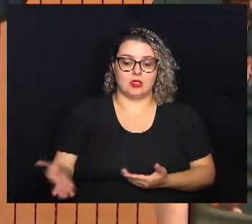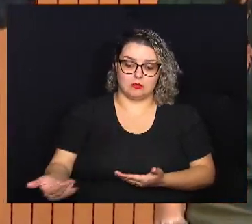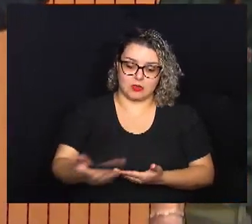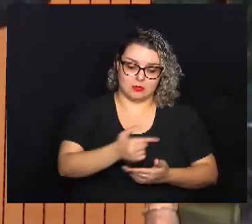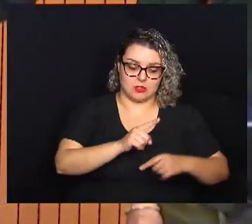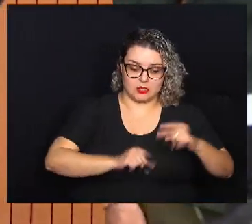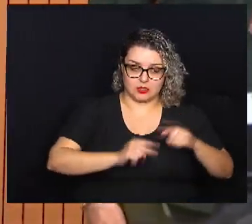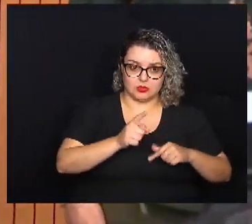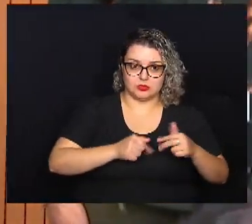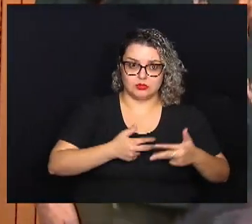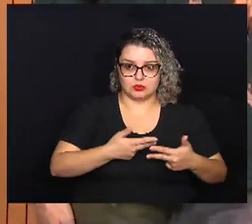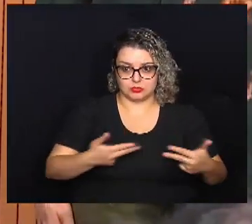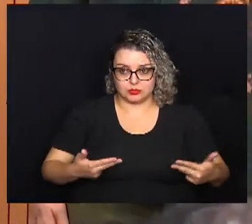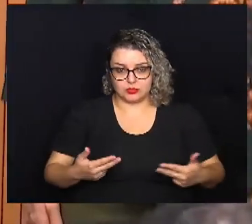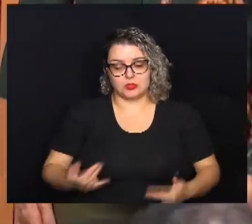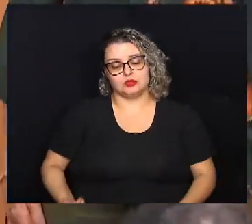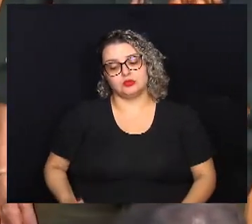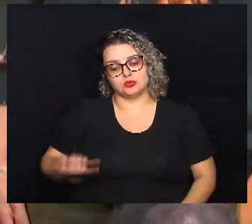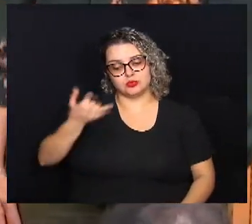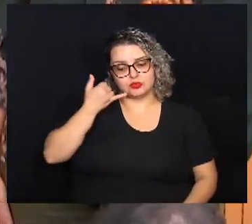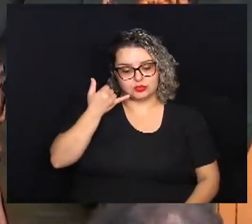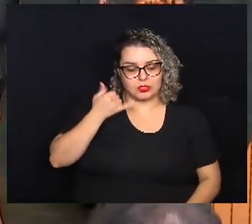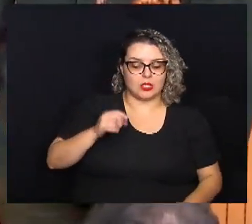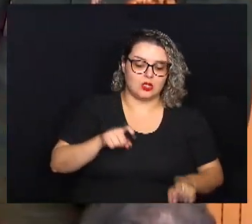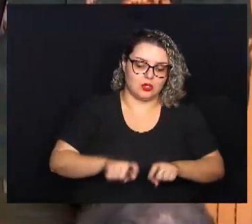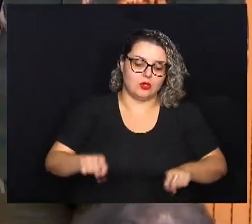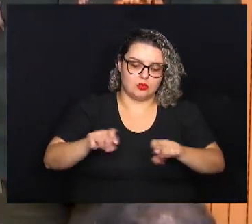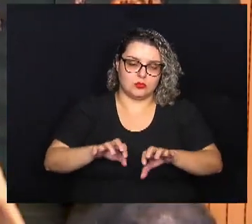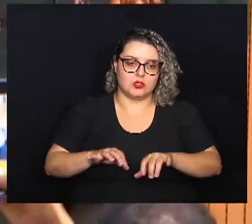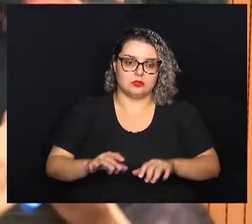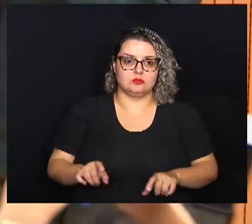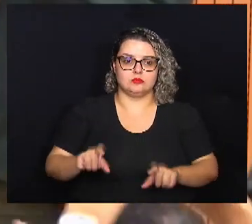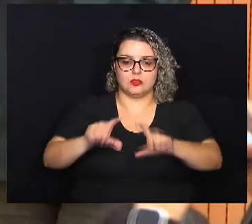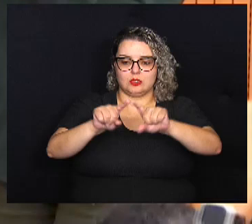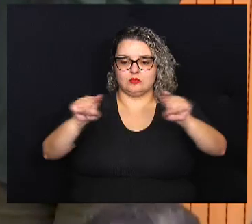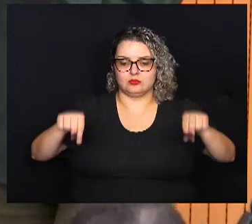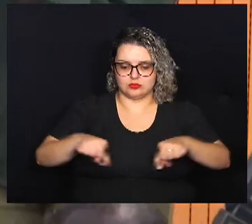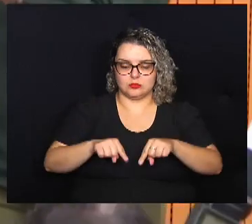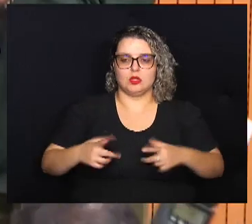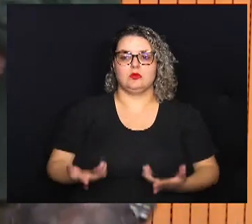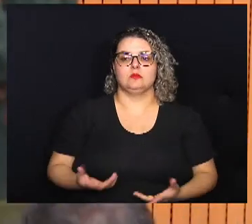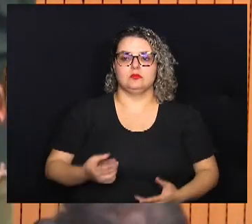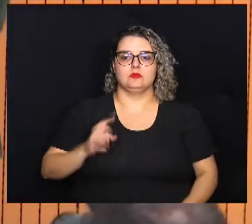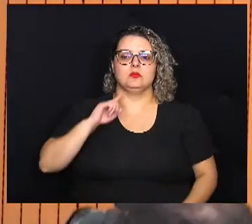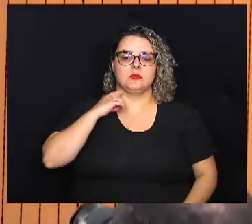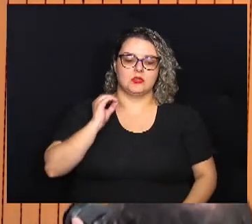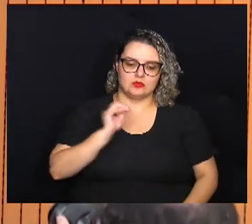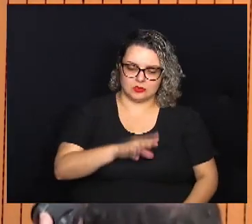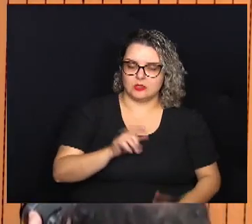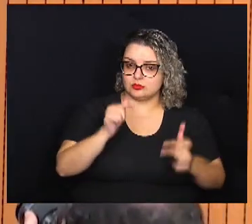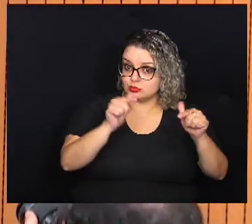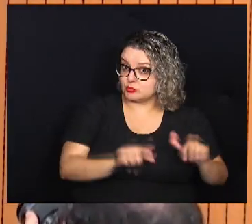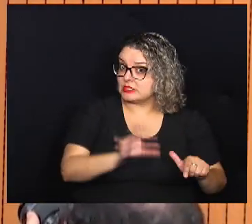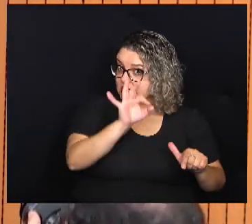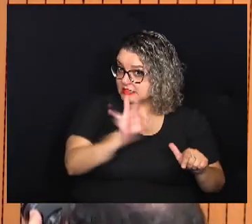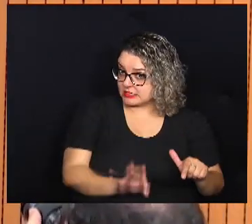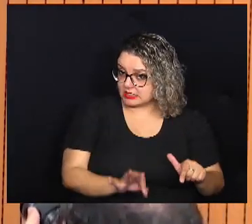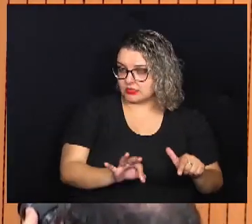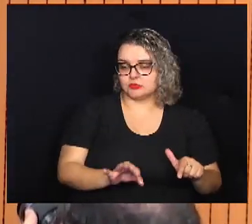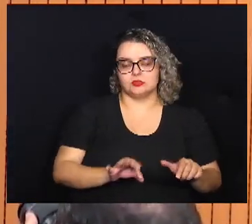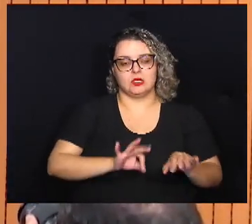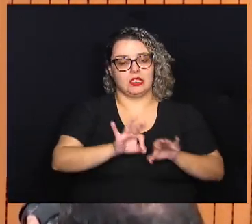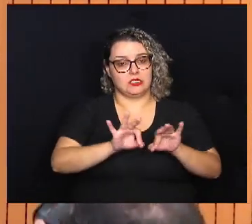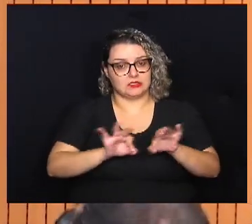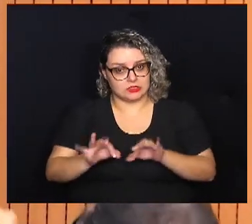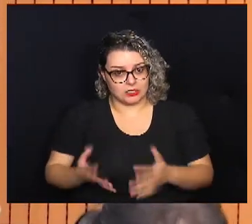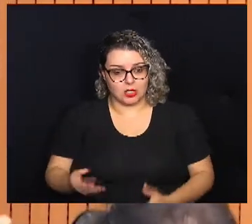equipamentos eletrônicos, como celulares, computadores e monitores, para o descarte adequado. Devido a esse projeto,